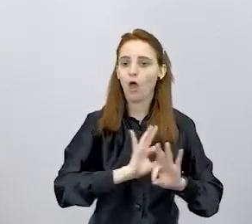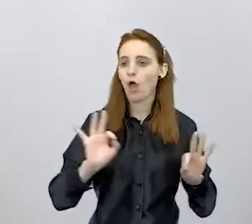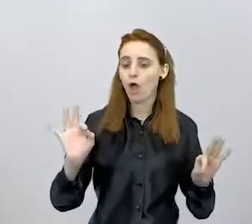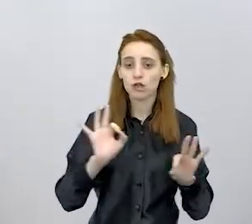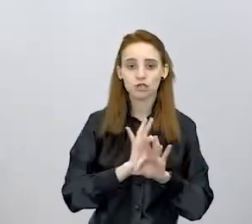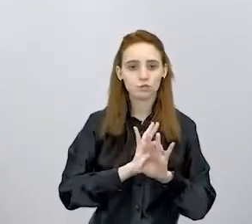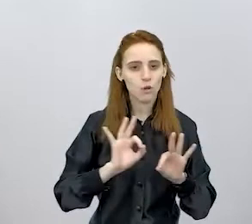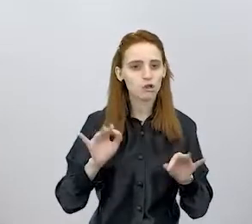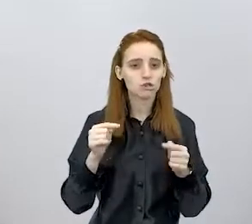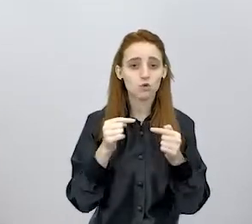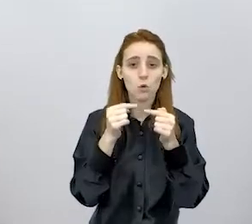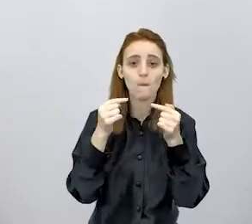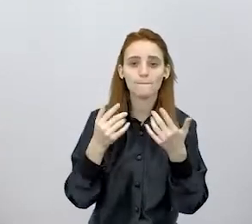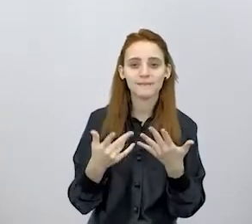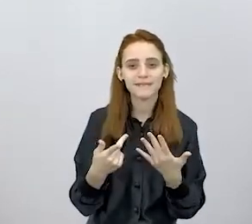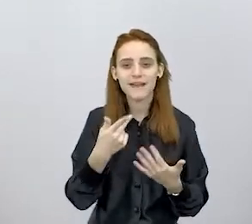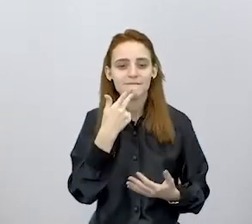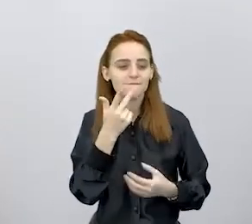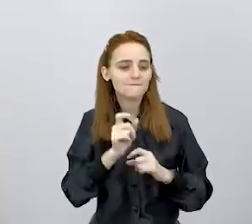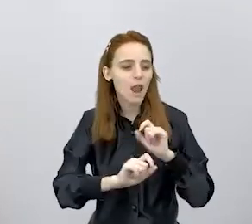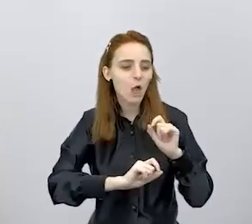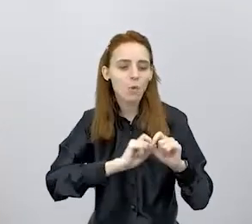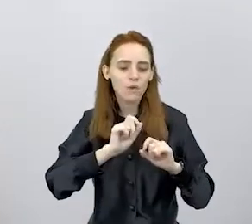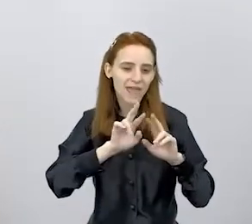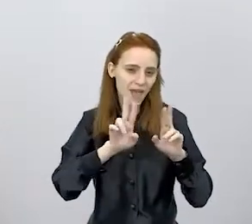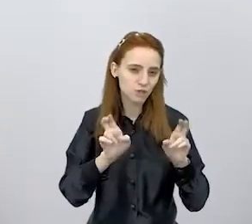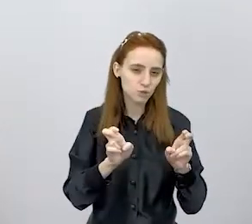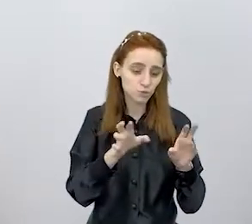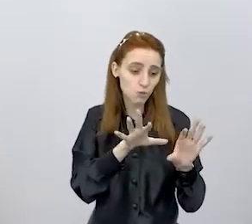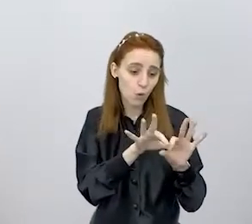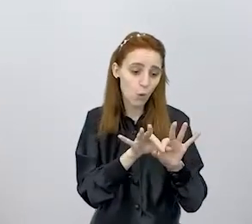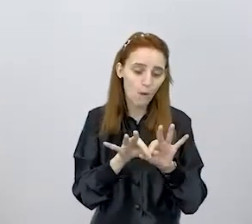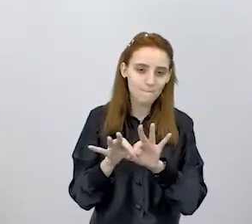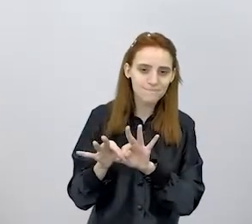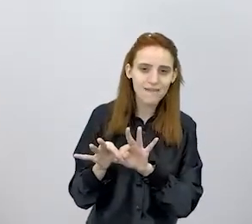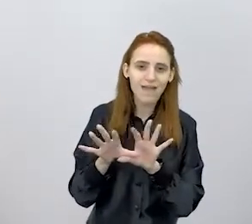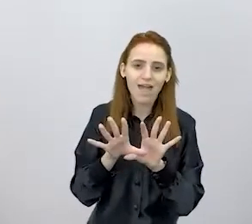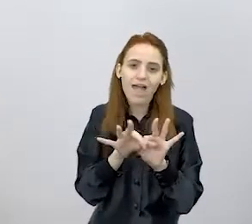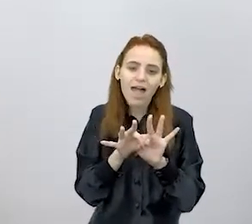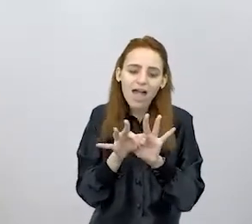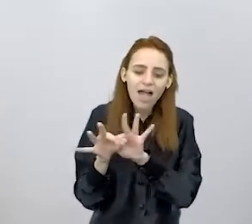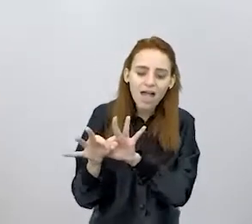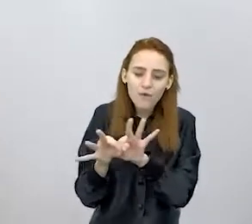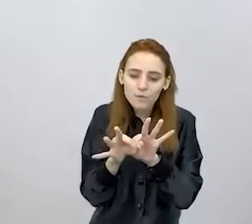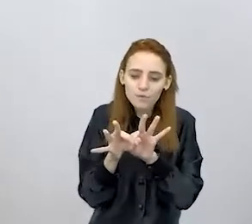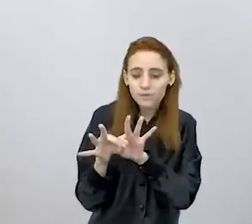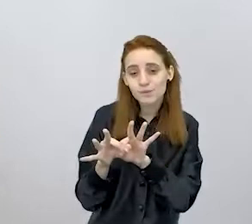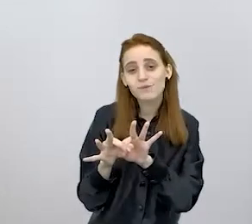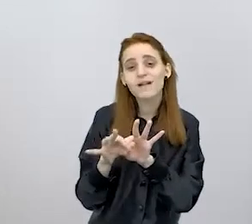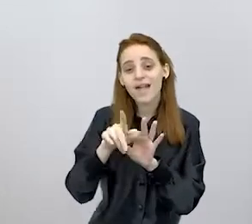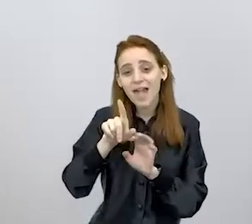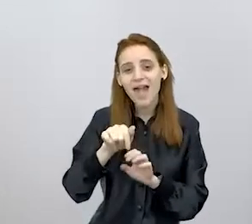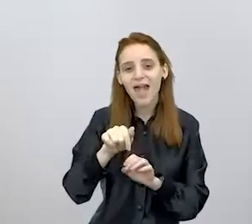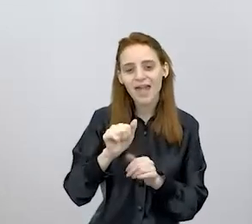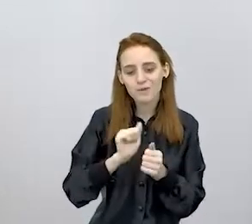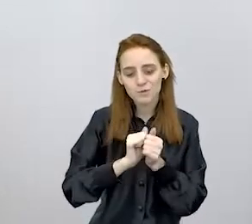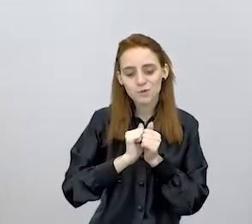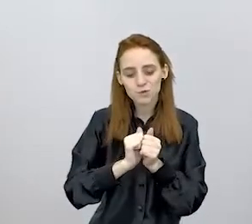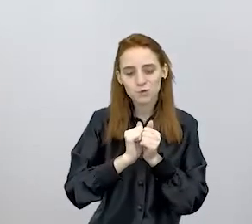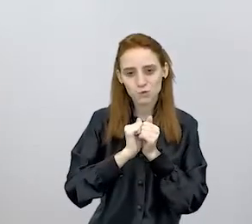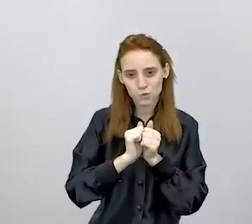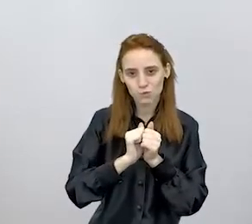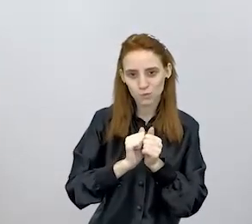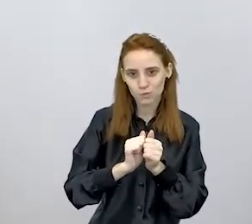porque fala de conexão. Esse elo, esse amar, esse elo, o que nos conecta, o que nos junta, o que nos